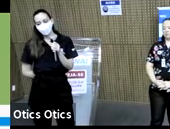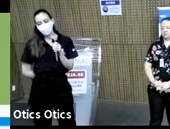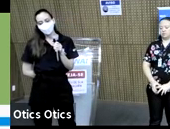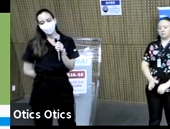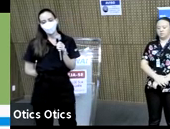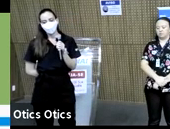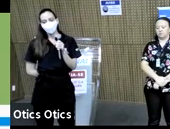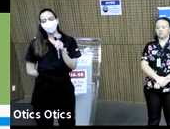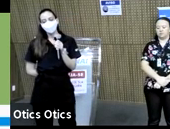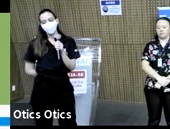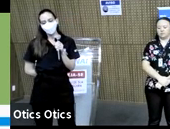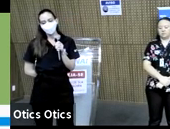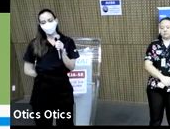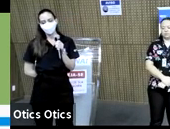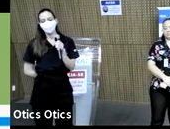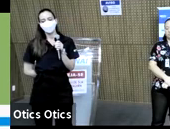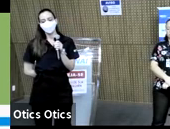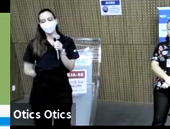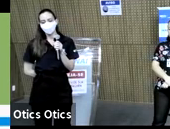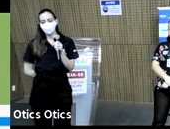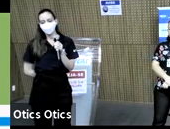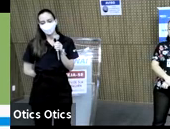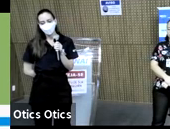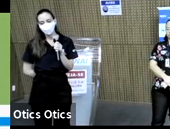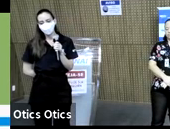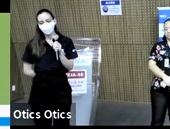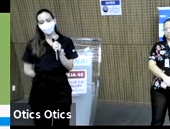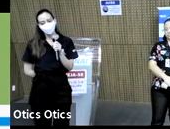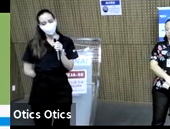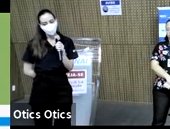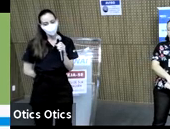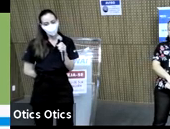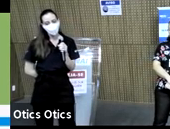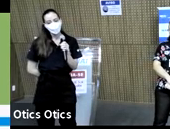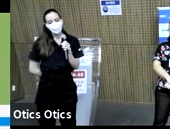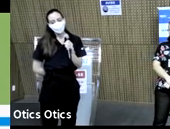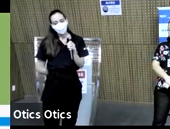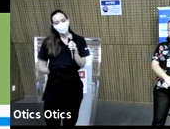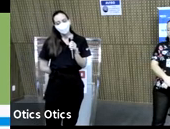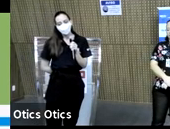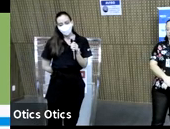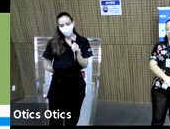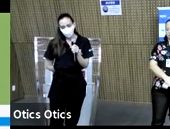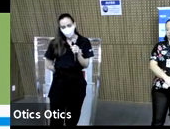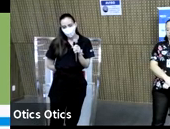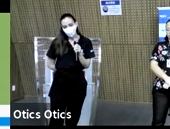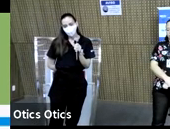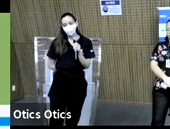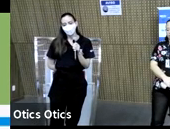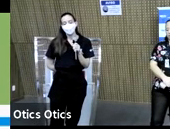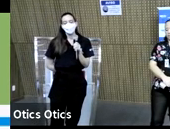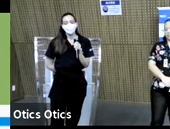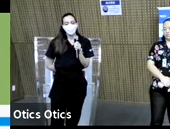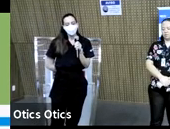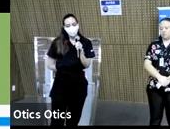consulta médica, a gente tem um índice bem expressivo, tanto de 2020 e 2021. Das consultas odontológicas,